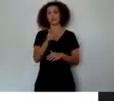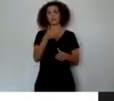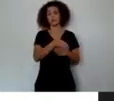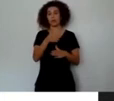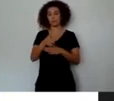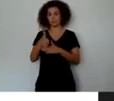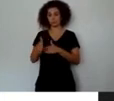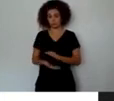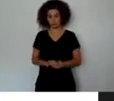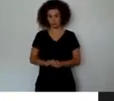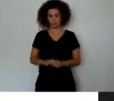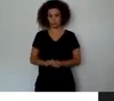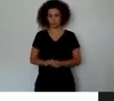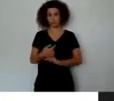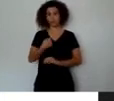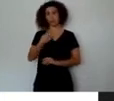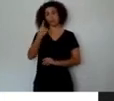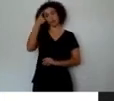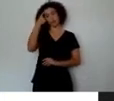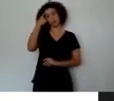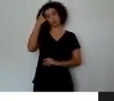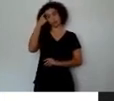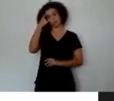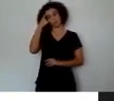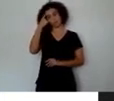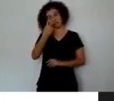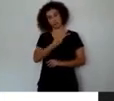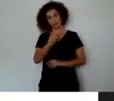Uma coisa que eu fiquei pensando da fala da Beatriz e da sua, assim,